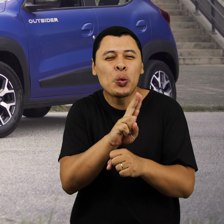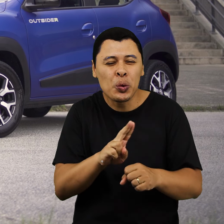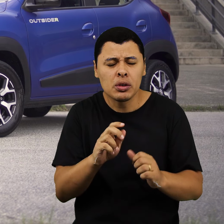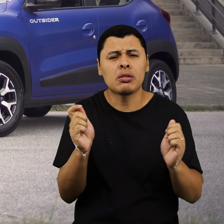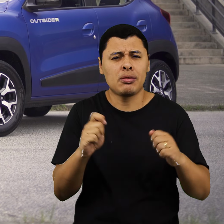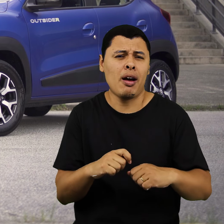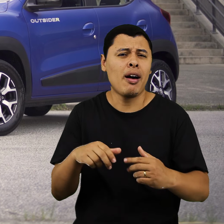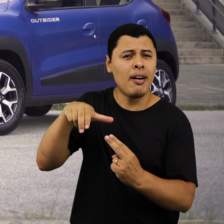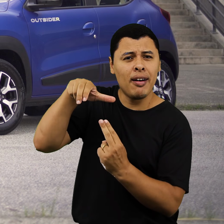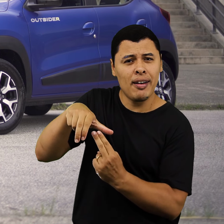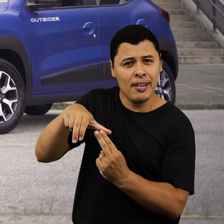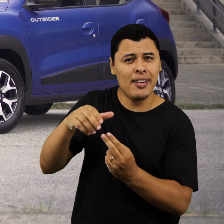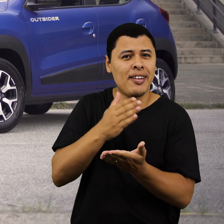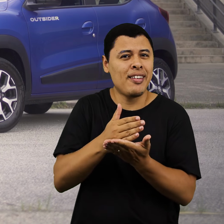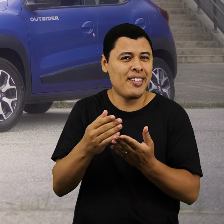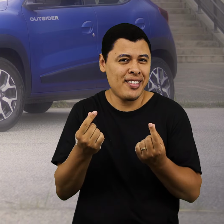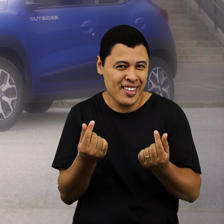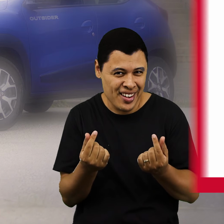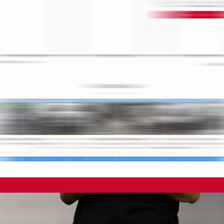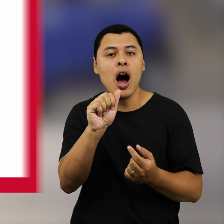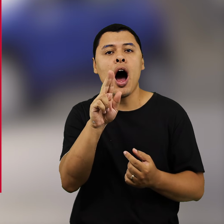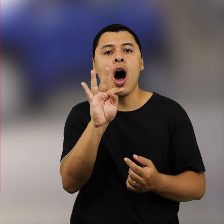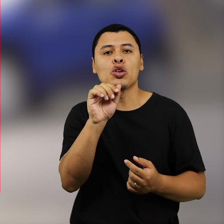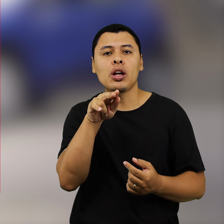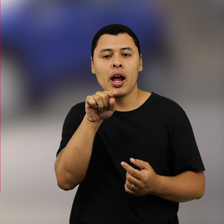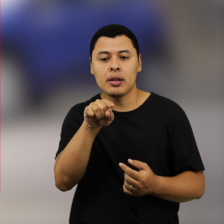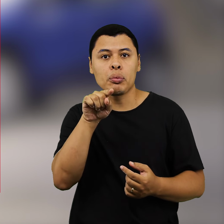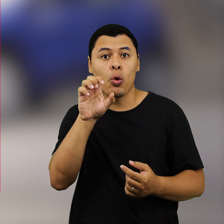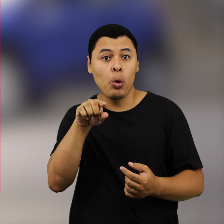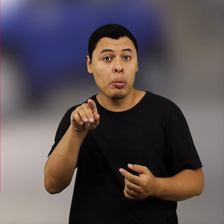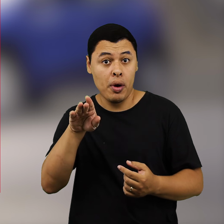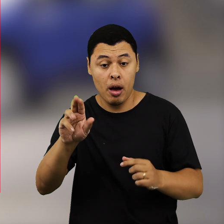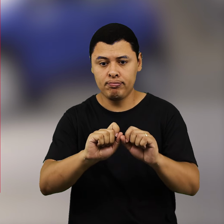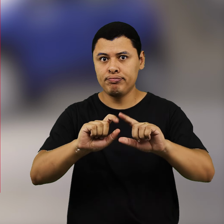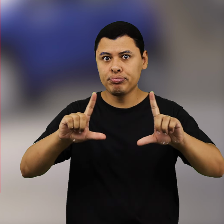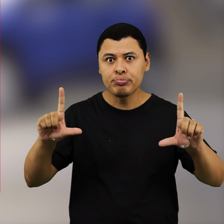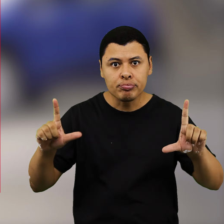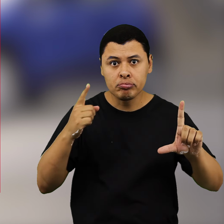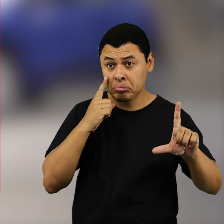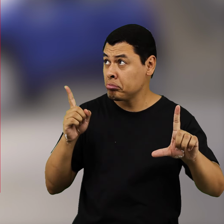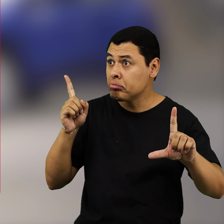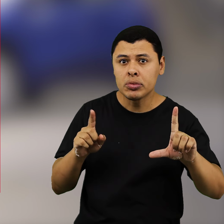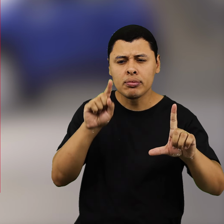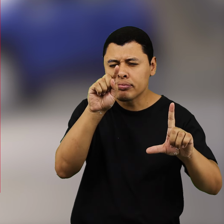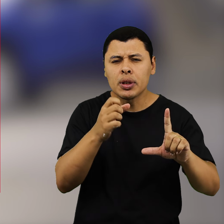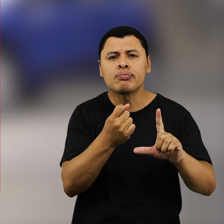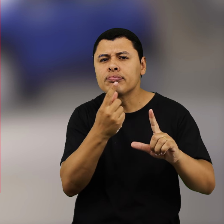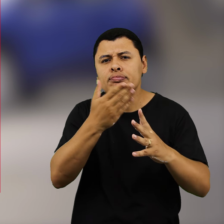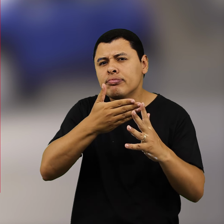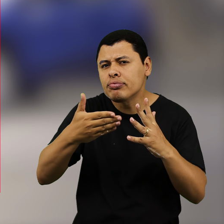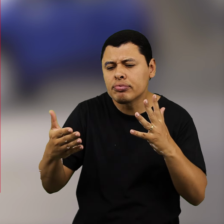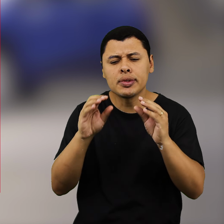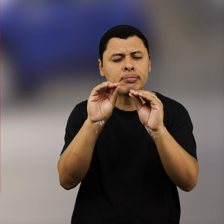Bradesco Financiamentos no autoline.com.br. Só clicar em simular financiamento lá do site, escolha a quantidade de parcelas, alguns dados